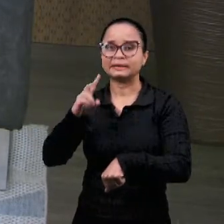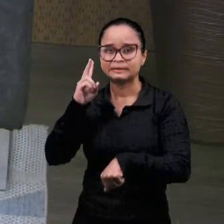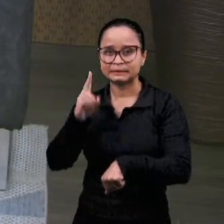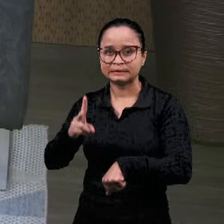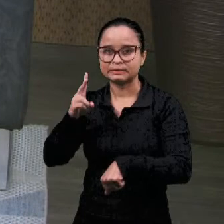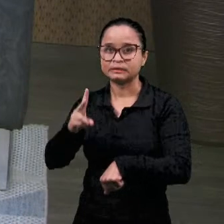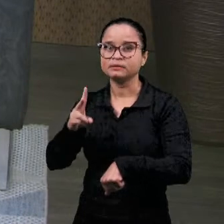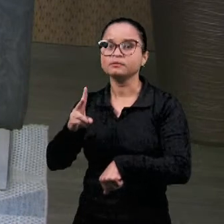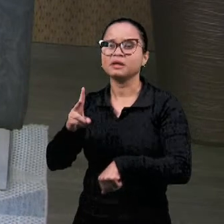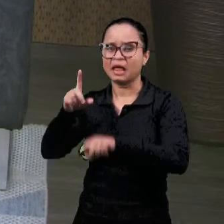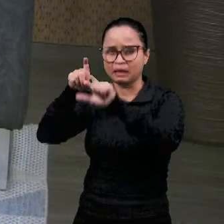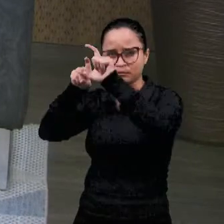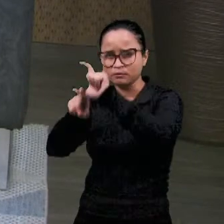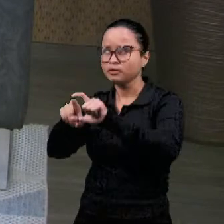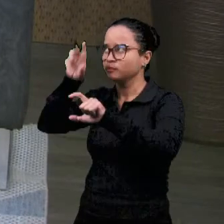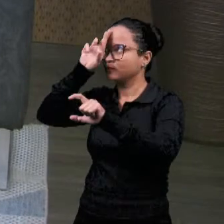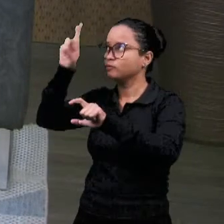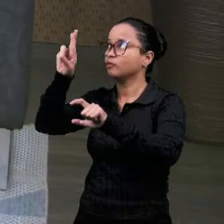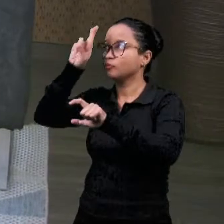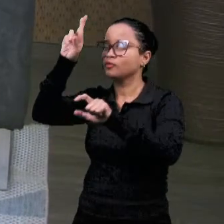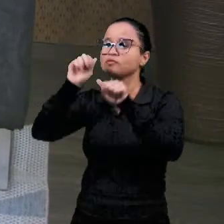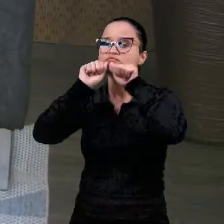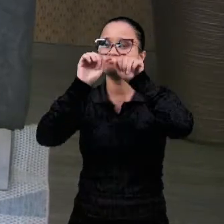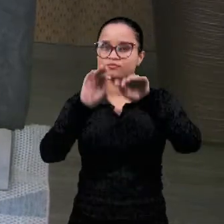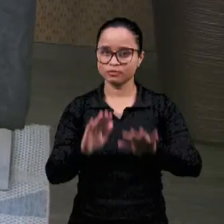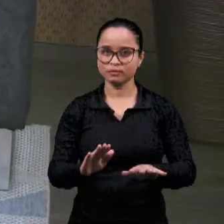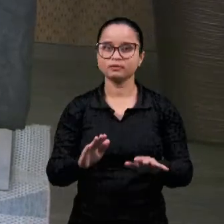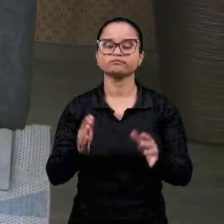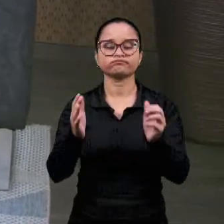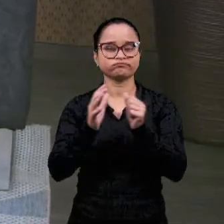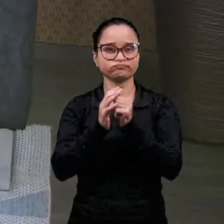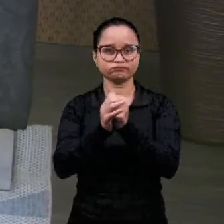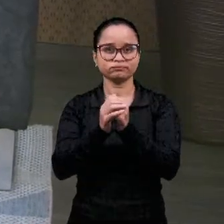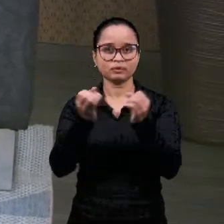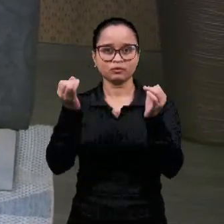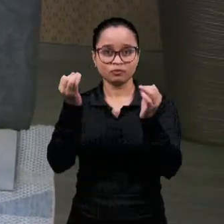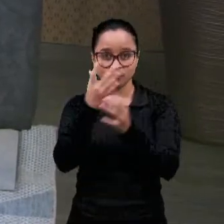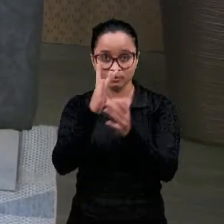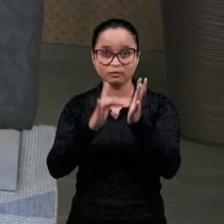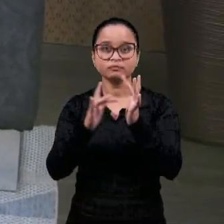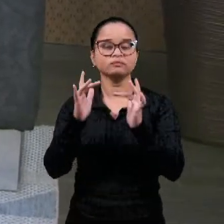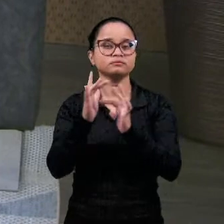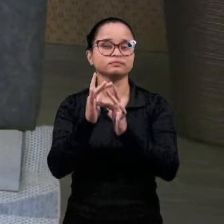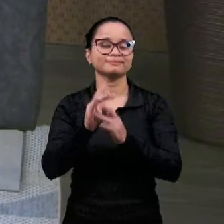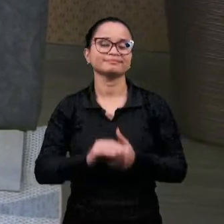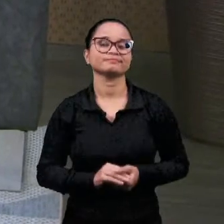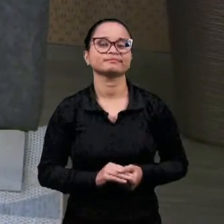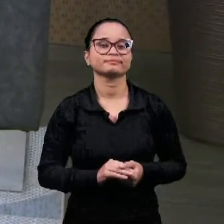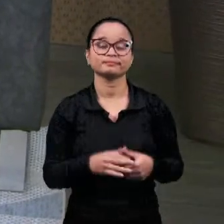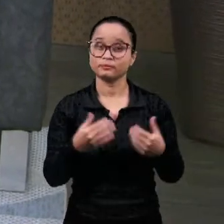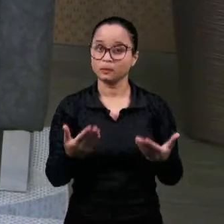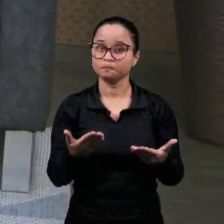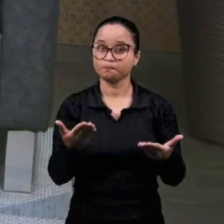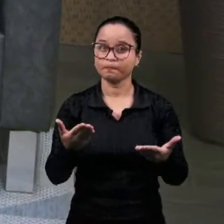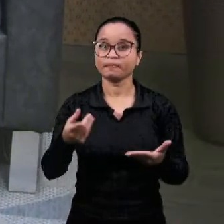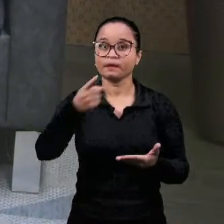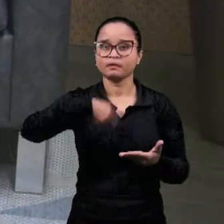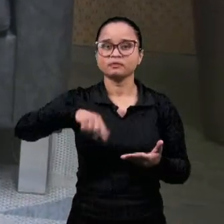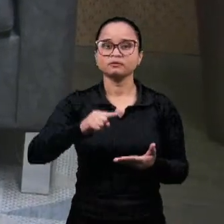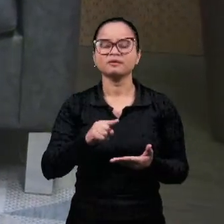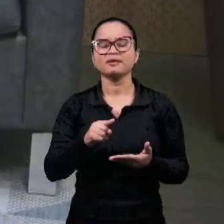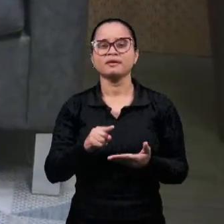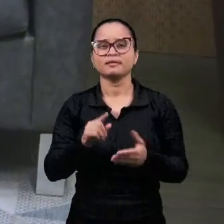está proposta, né, pastor Josias? Amém, glória a Jesus. Irmãos, a gente preparou apenas